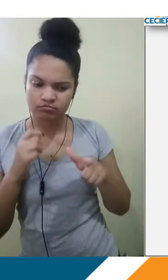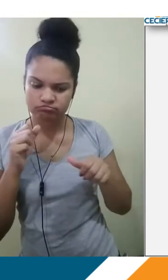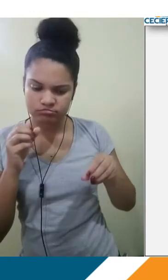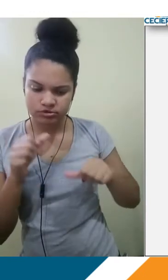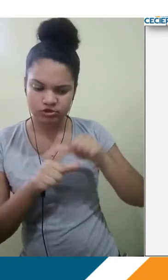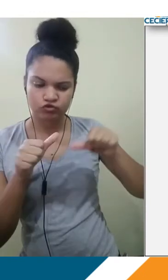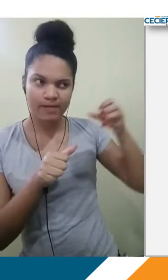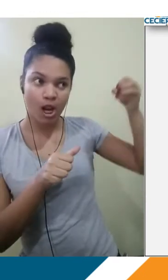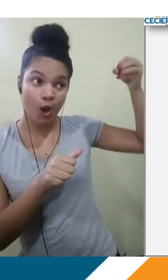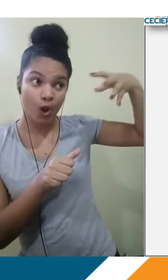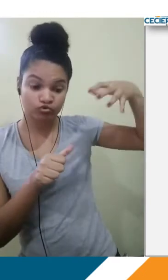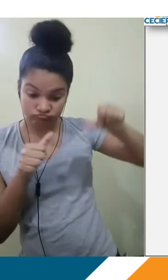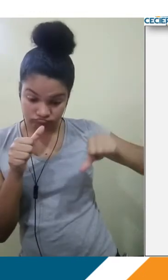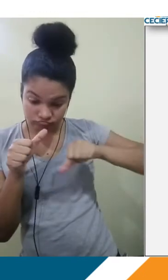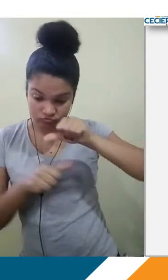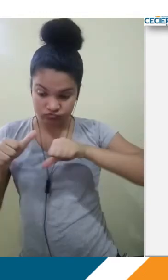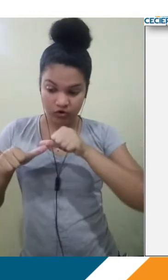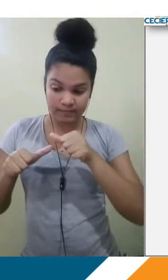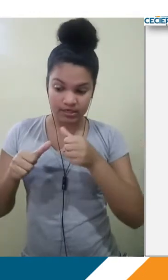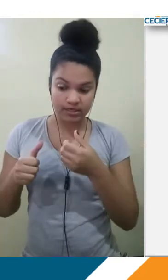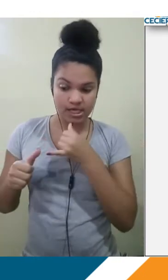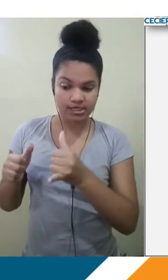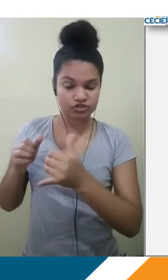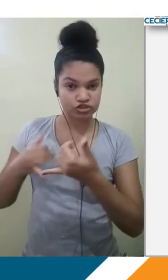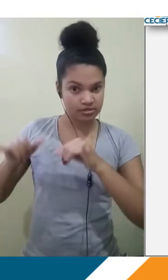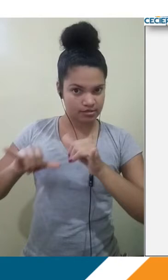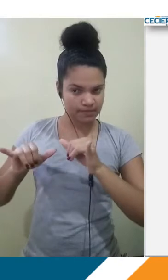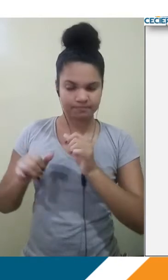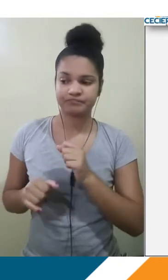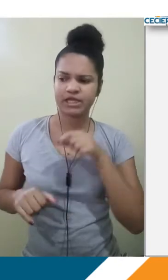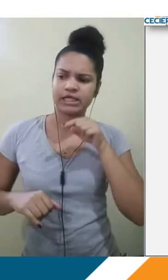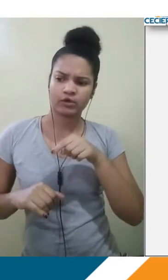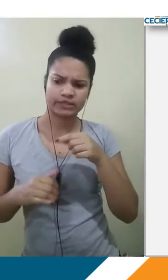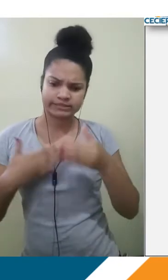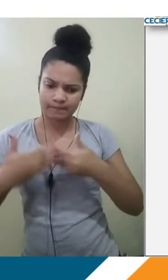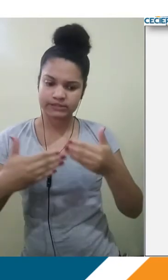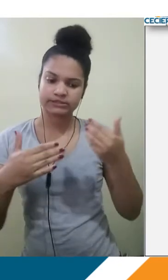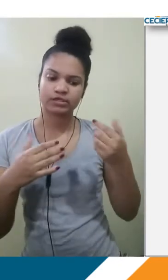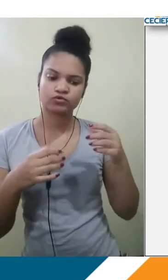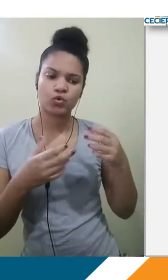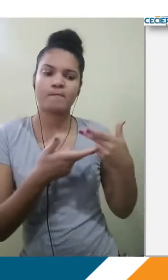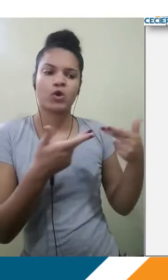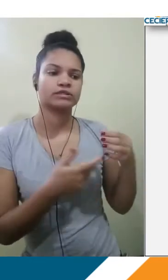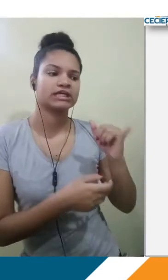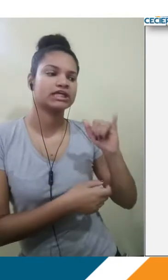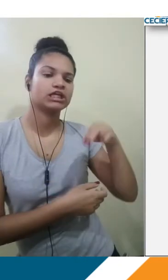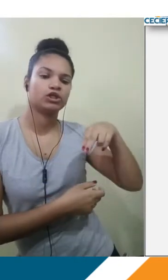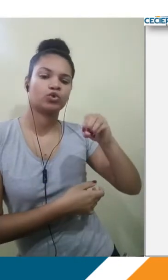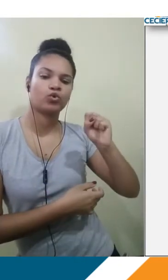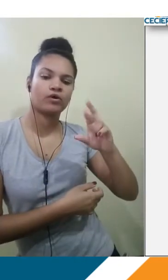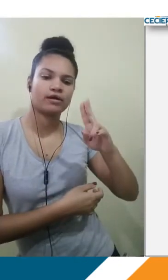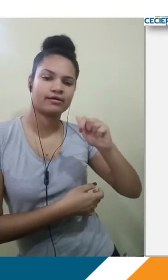em energia química. Nesse processo, esses seres vivos transformam matéria inorgânica em